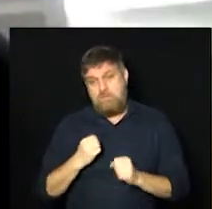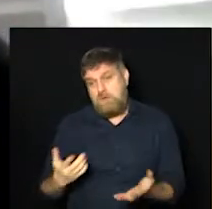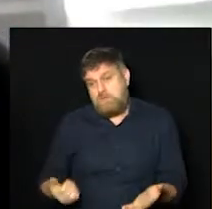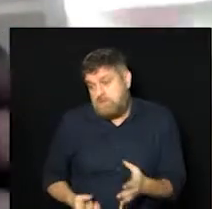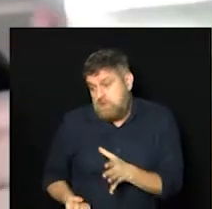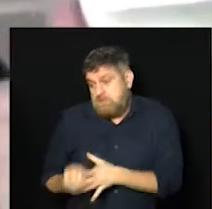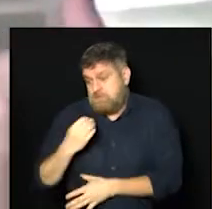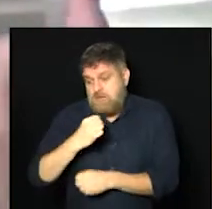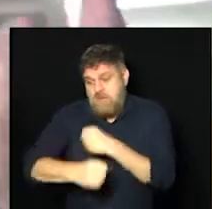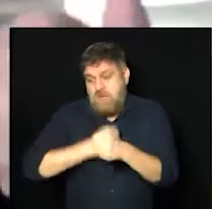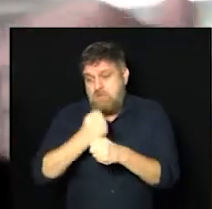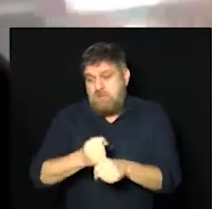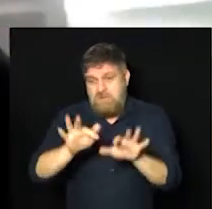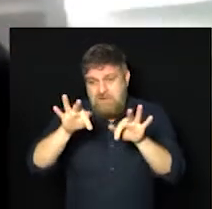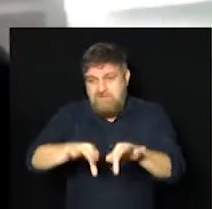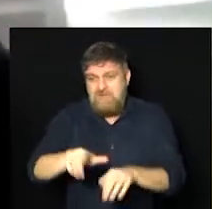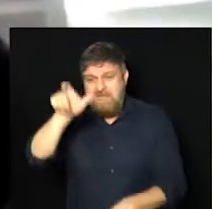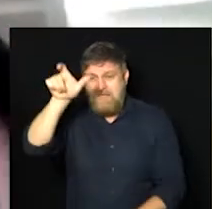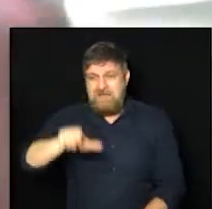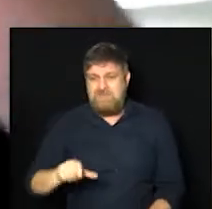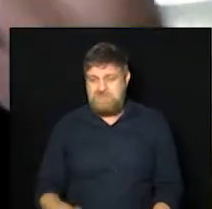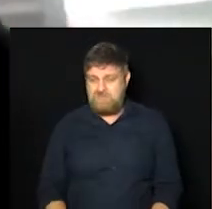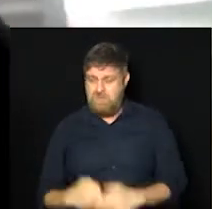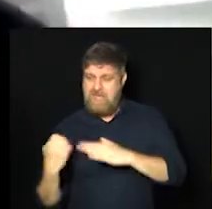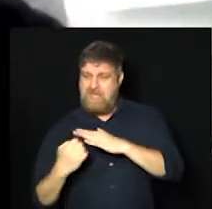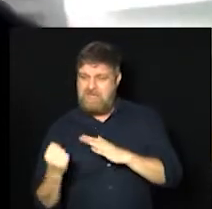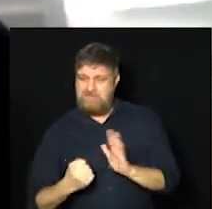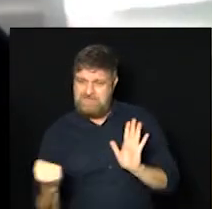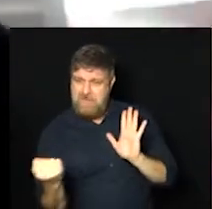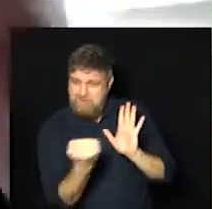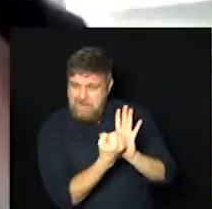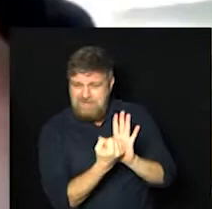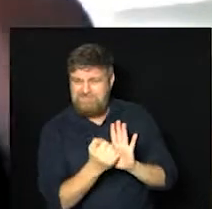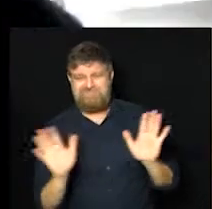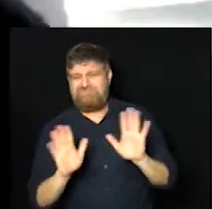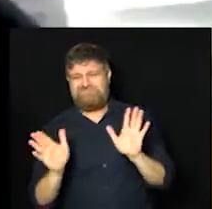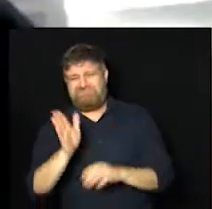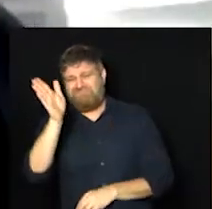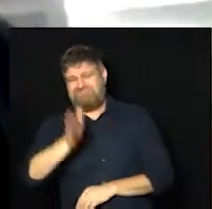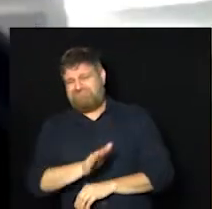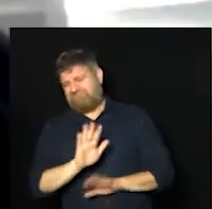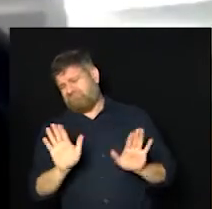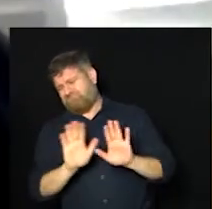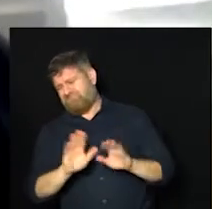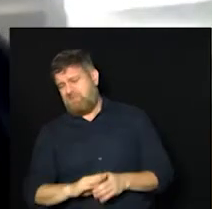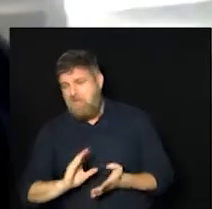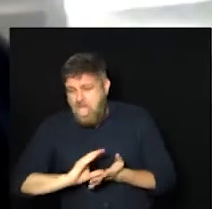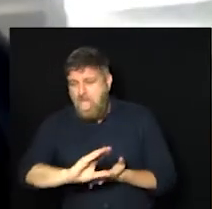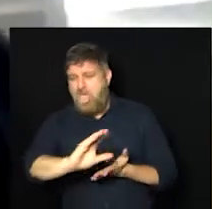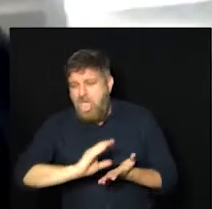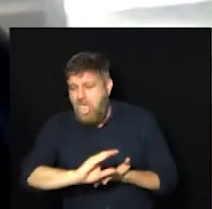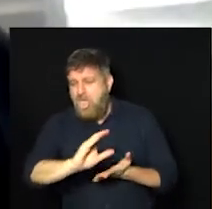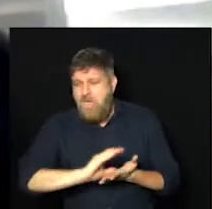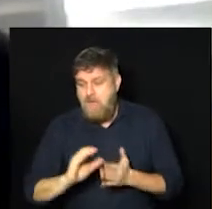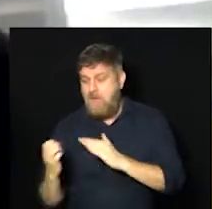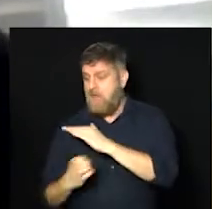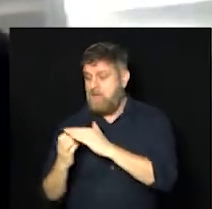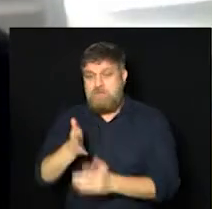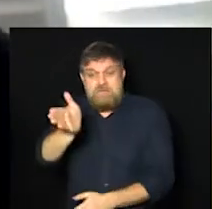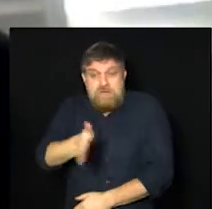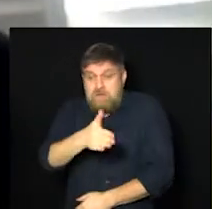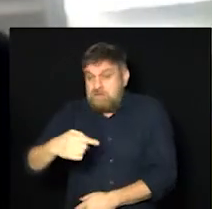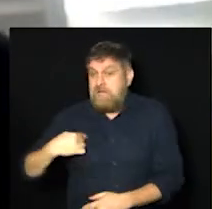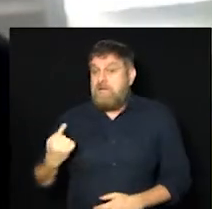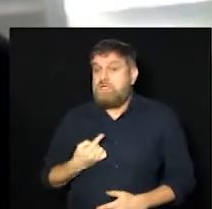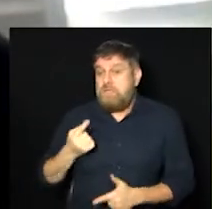acabar o ano, o investidor vai querer sair fora, o cara vai falar, chega, meu amigo, eu vou ficar aqui até quando? E aí nós vamos correr num